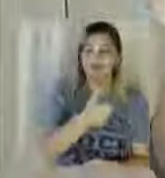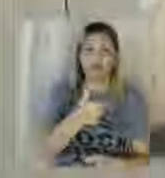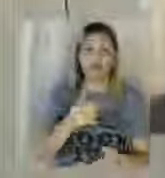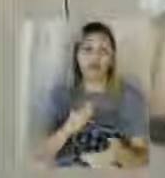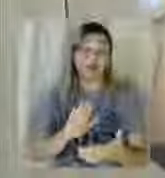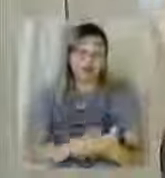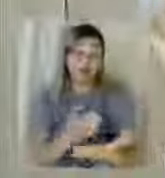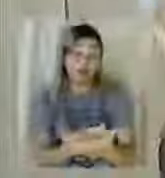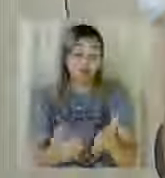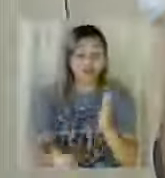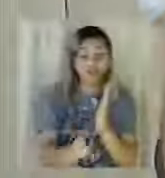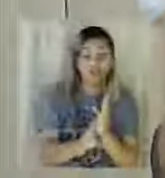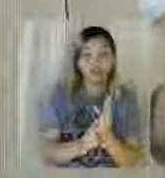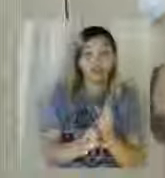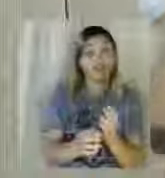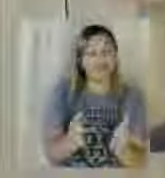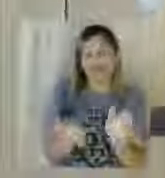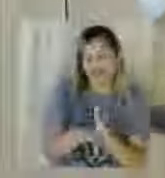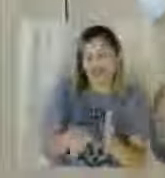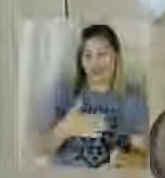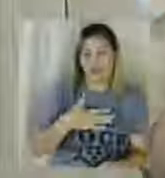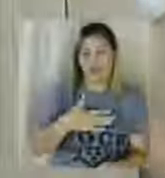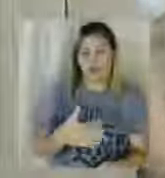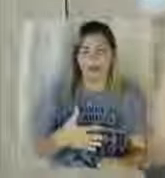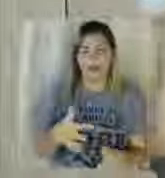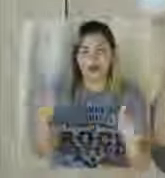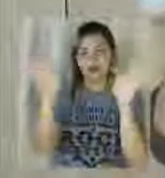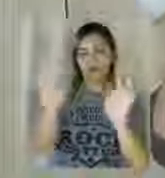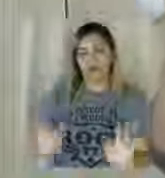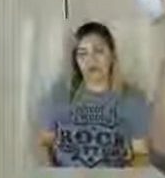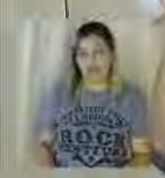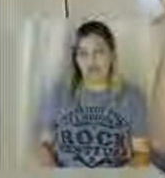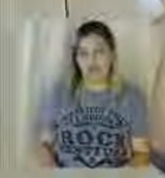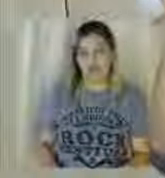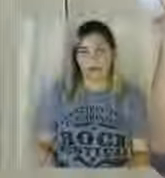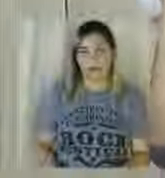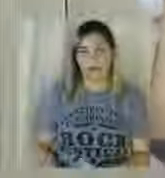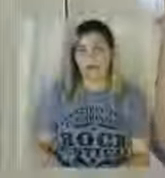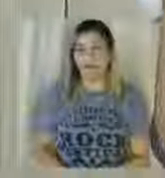intérprete chegar para mim, para eu ficar feliz. A professora ensinava,